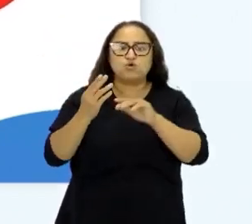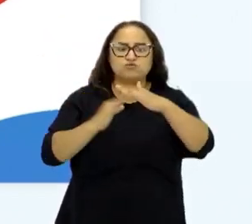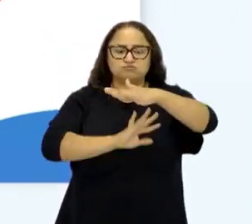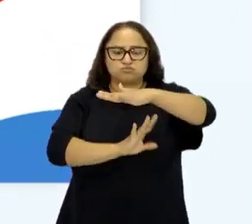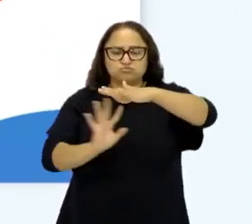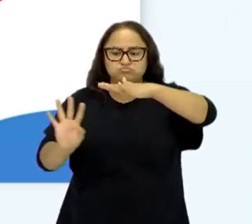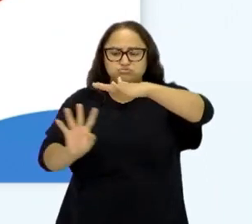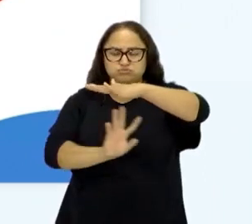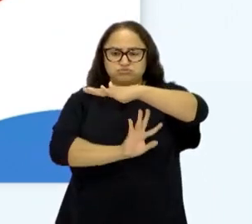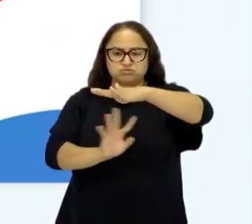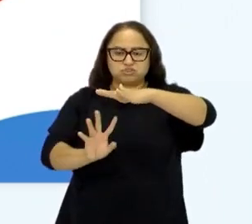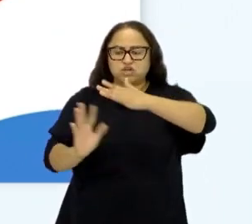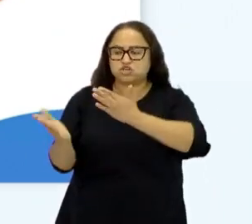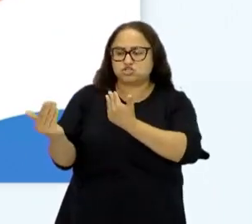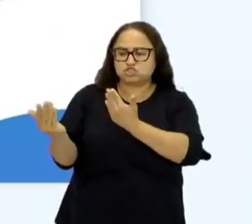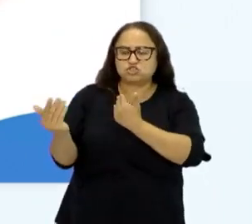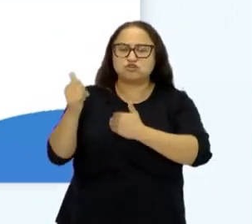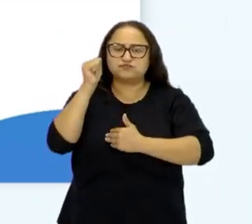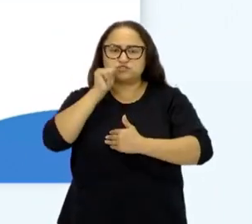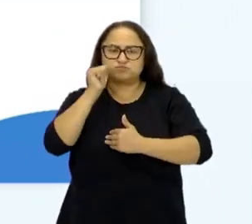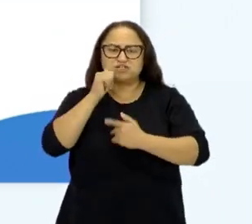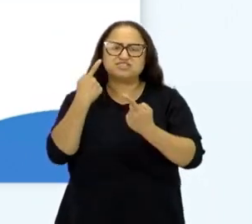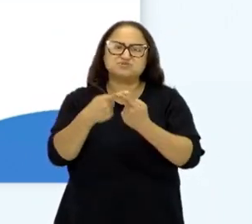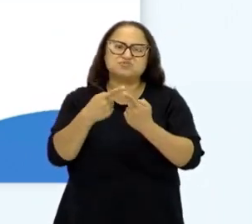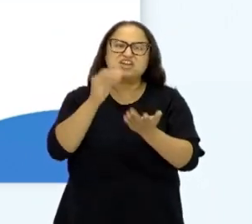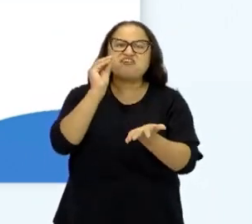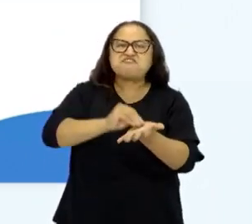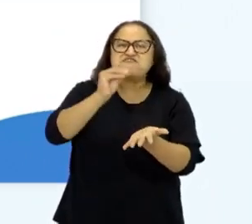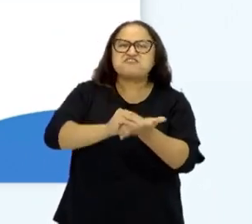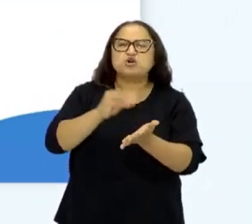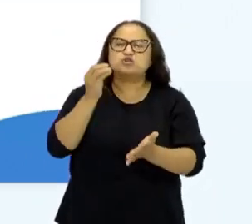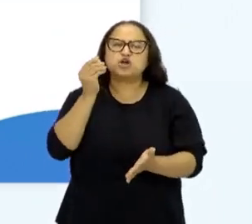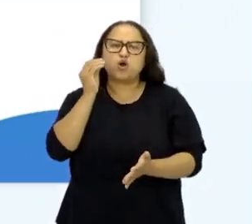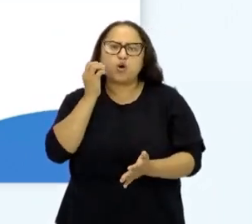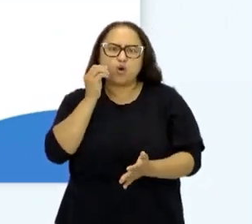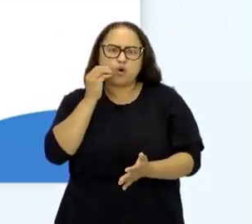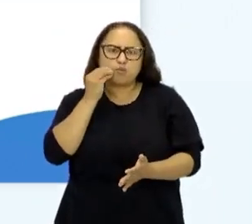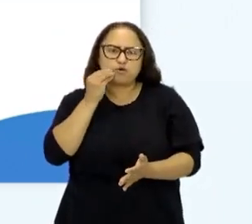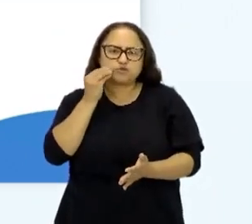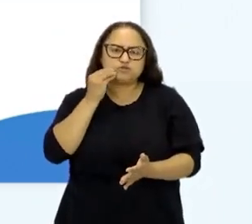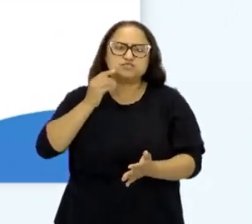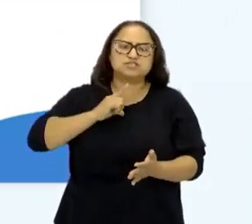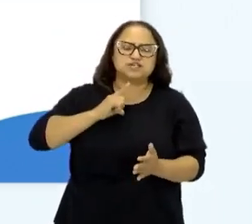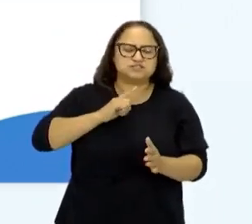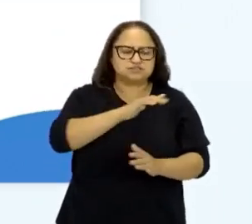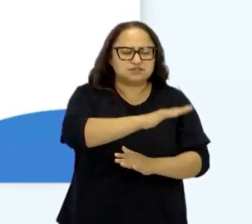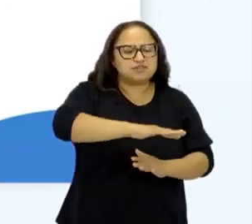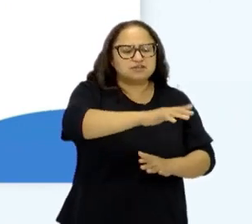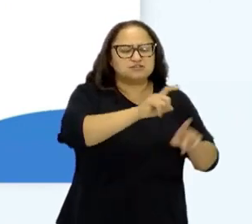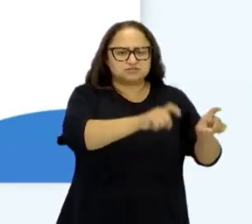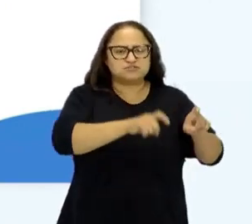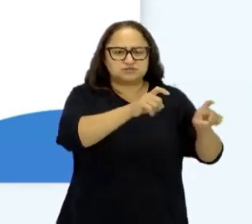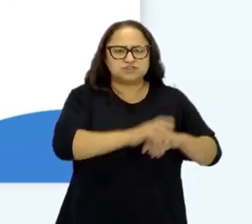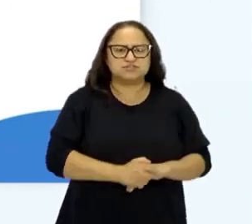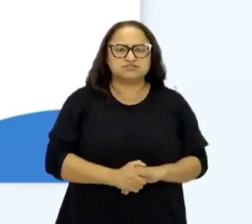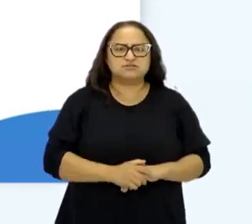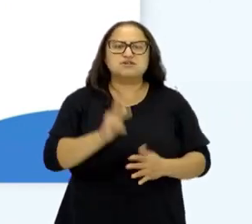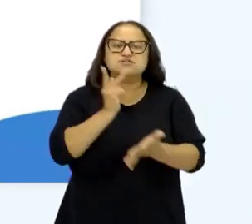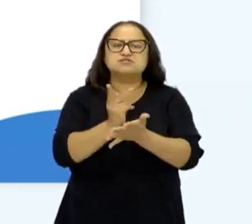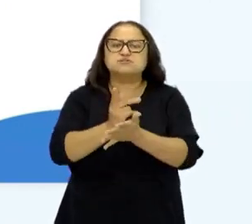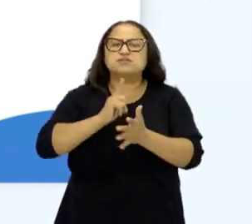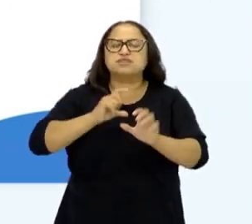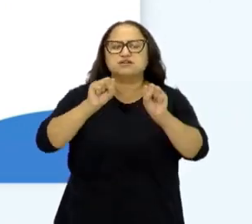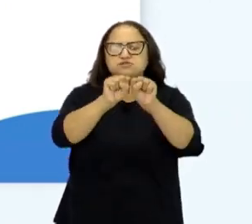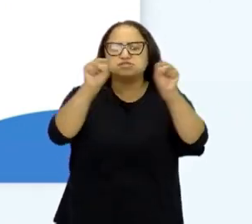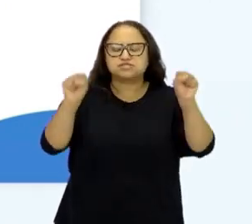de jovens e mulheres, devido à falta de oportunidades nas áreas rurais. Agricultores familiares executam sistemas agrícolas